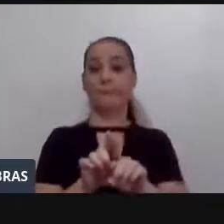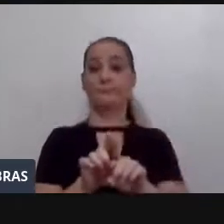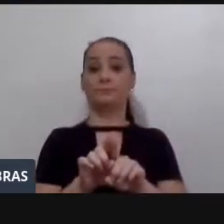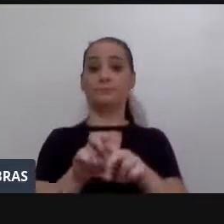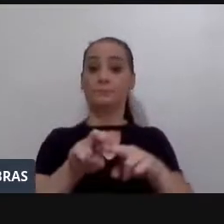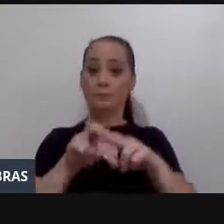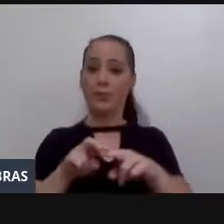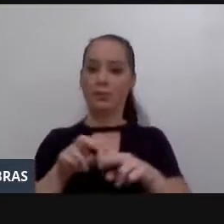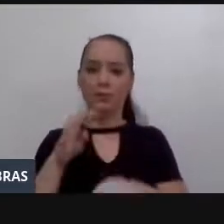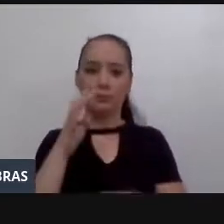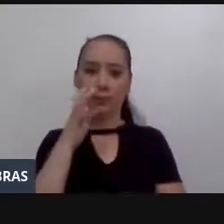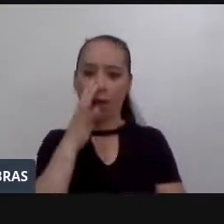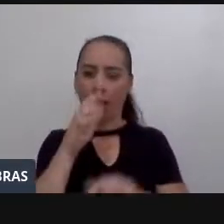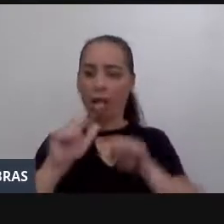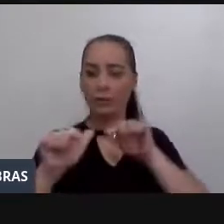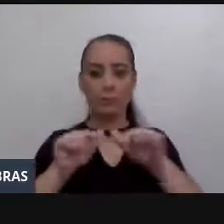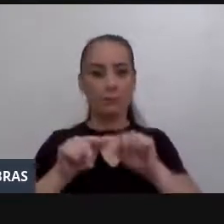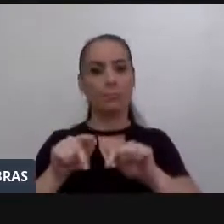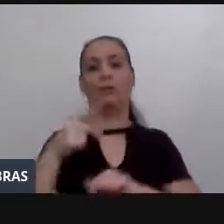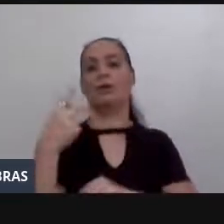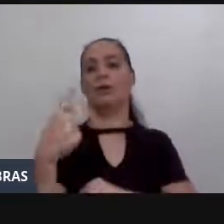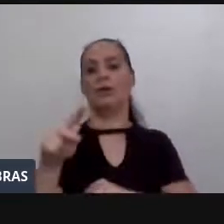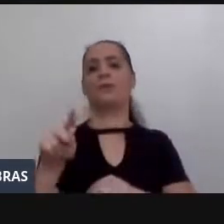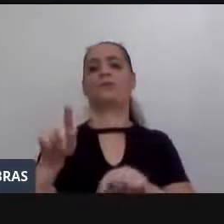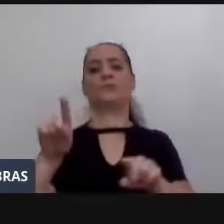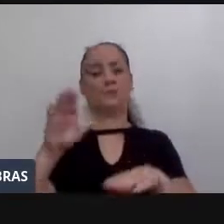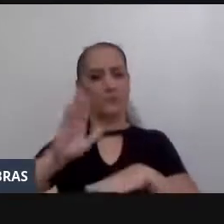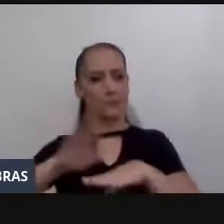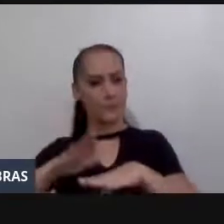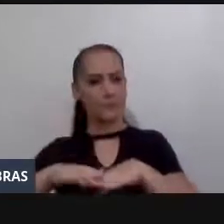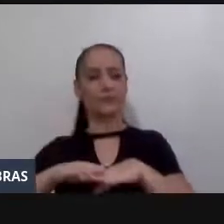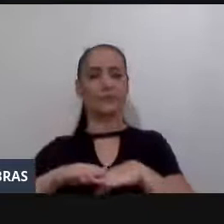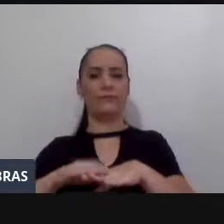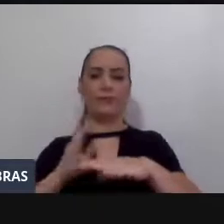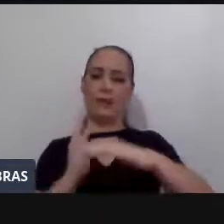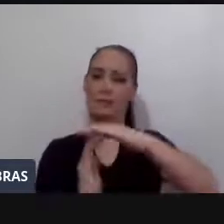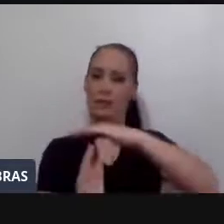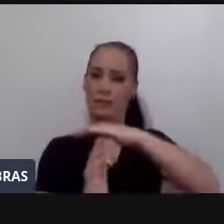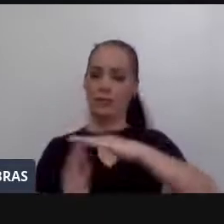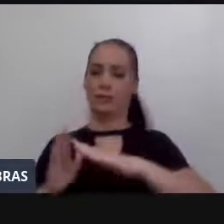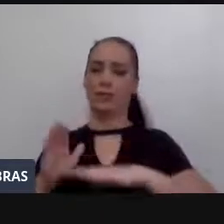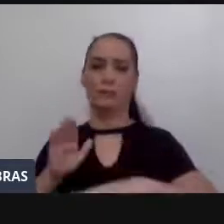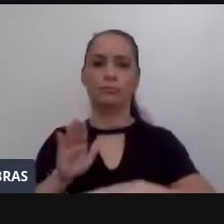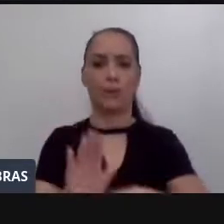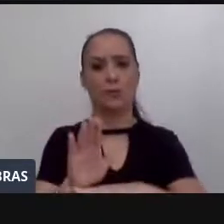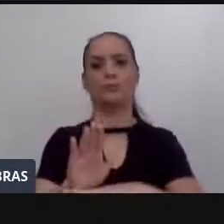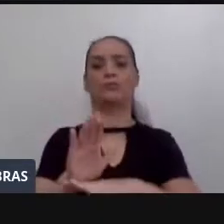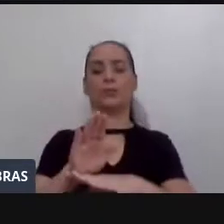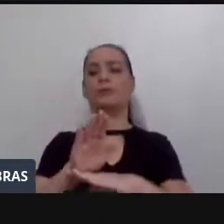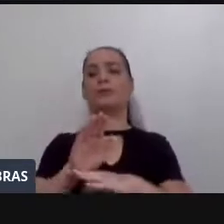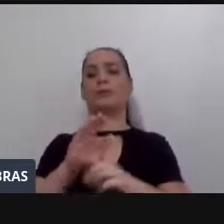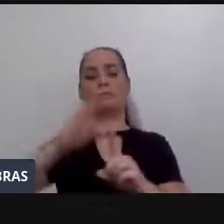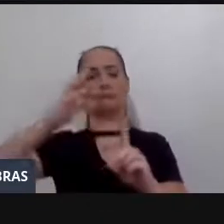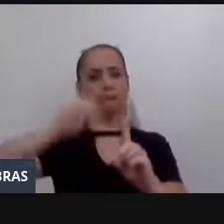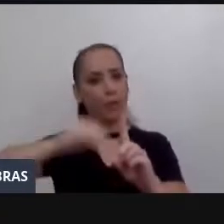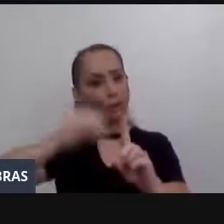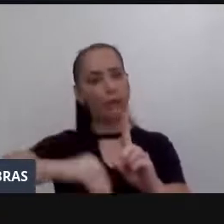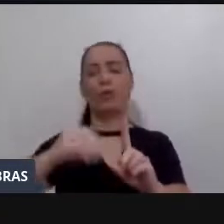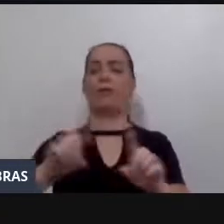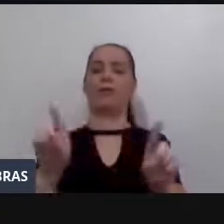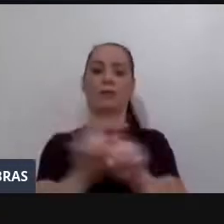senhor faz em ajudar os vulneráveis, os migrantes, os hipossuficientes, todos eles. E eu